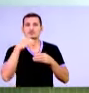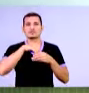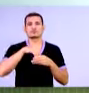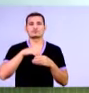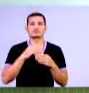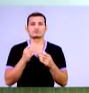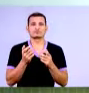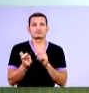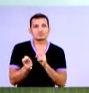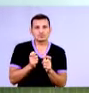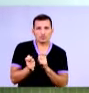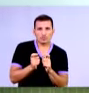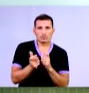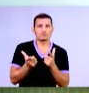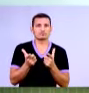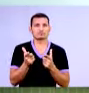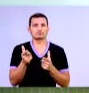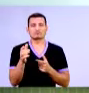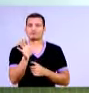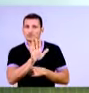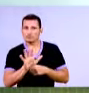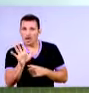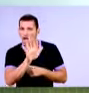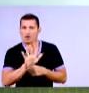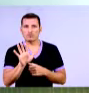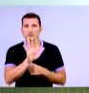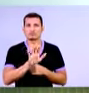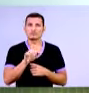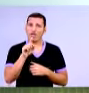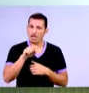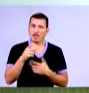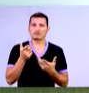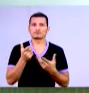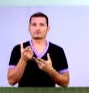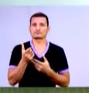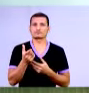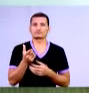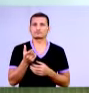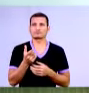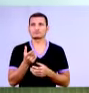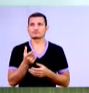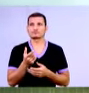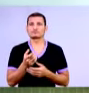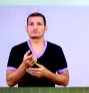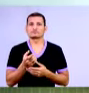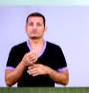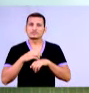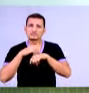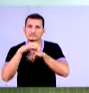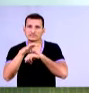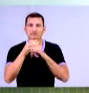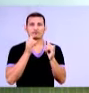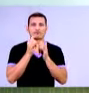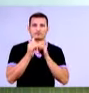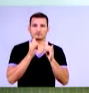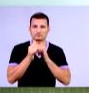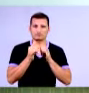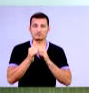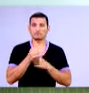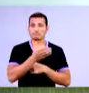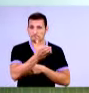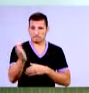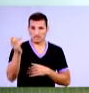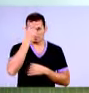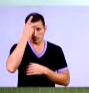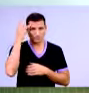jogo, um cenário virtual, ele não deixa de ser uma forma de transmissão de informação para as pessoas,